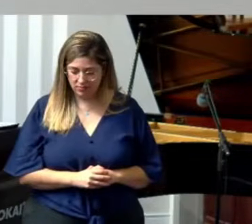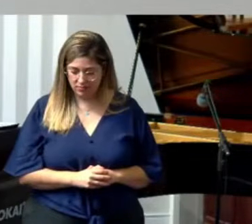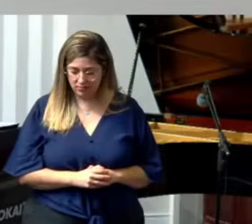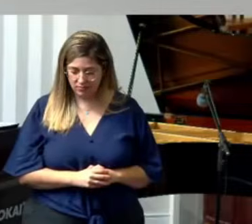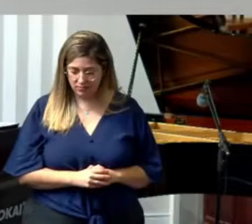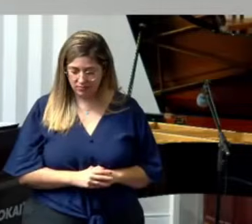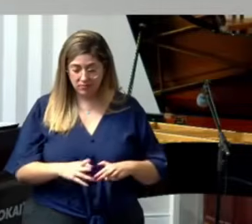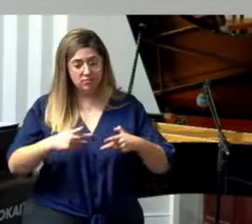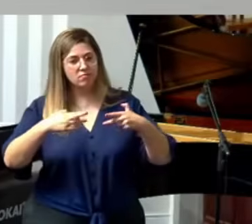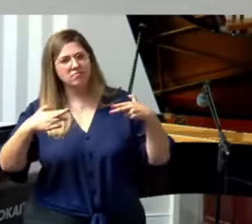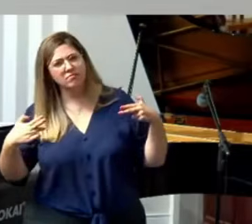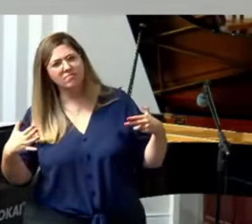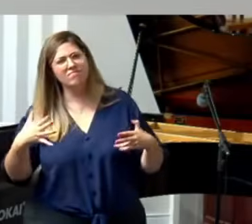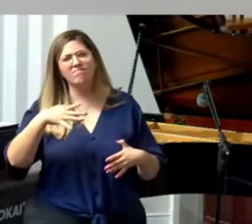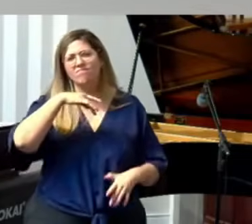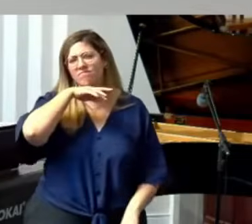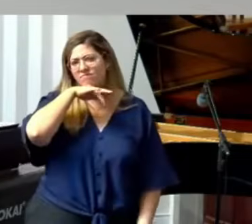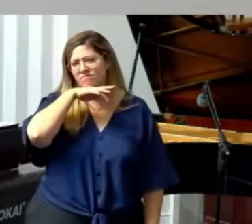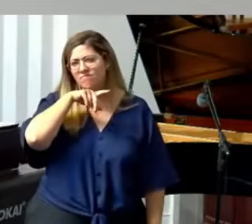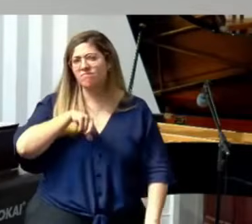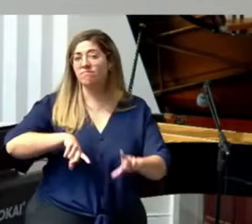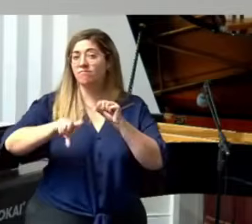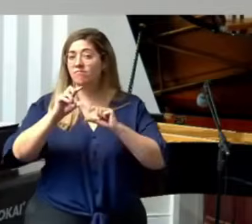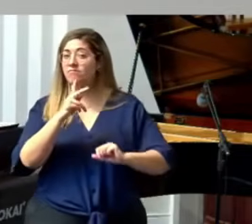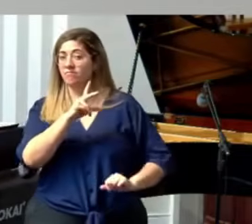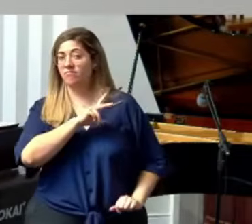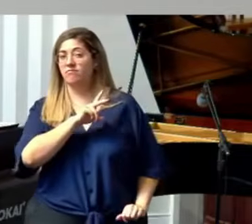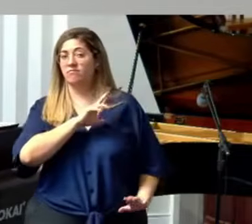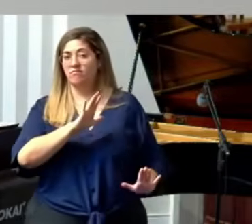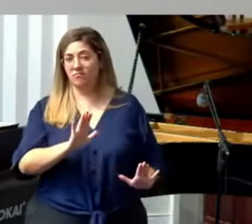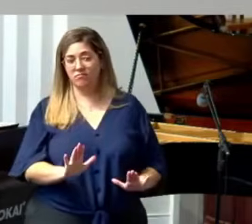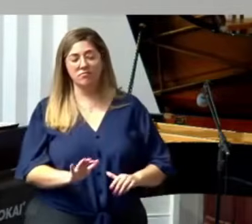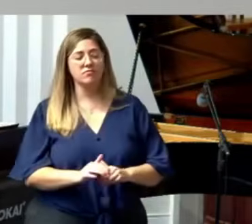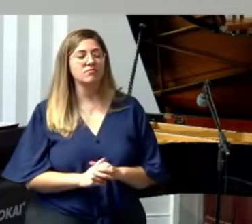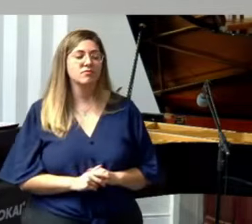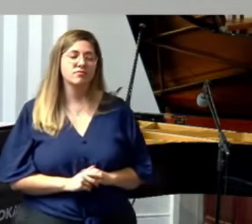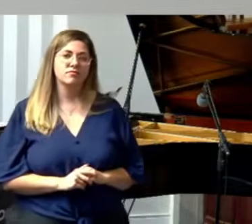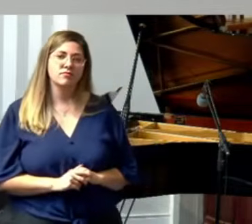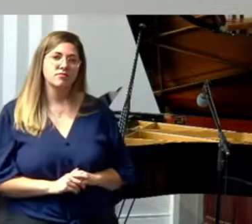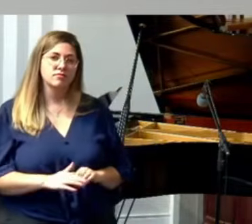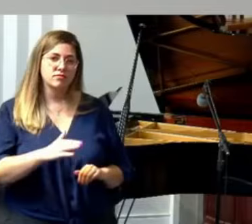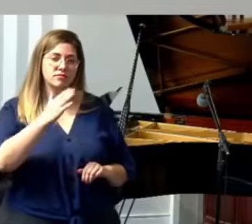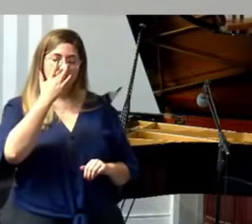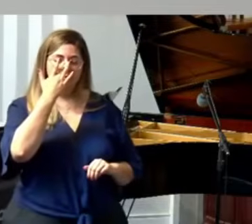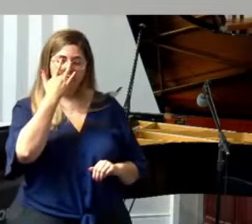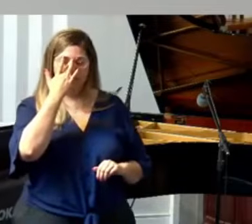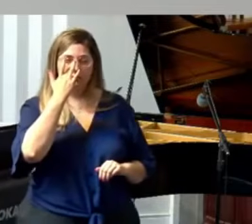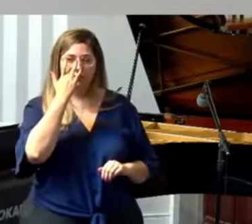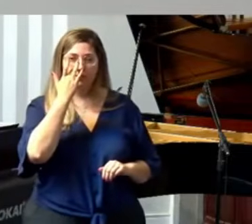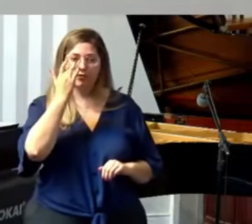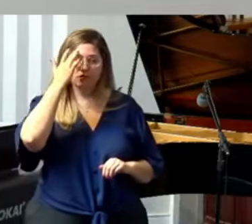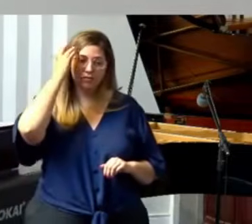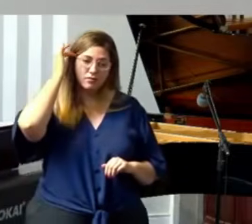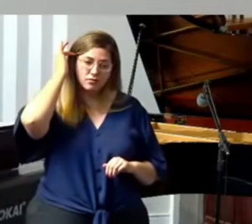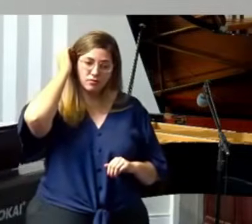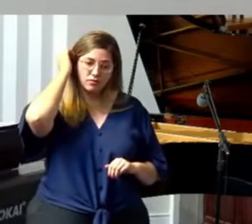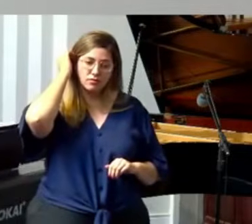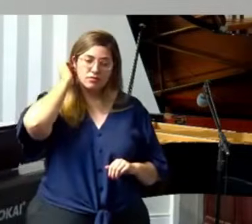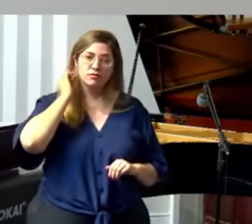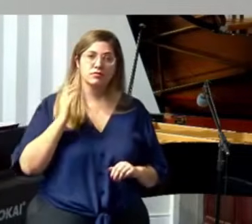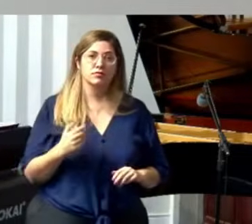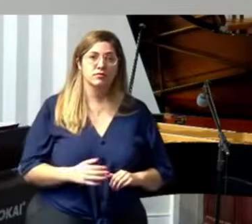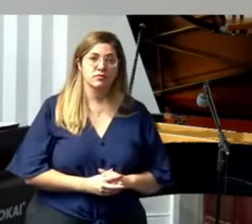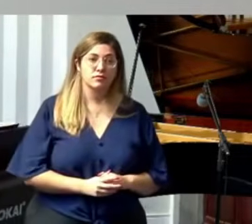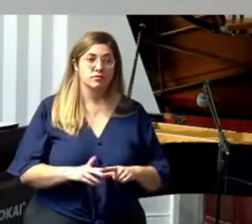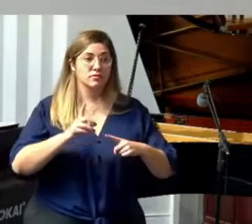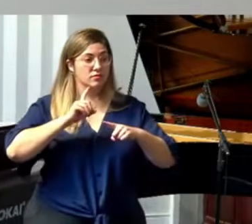nossas decisões. Nós não somos capazes por nós mesmos de tratar as consequências de nossos pecados.